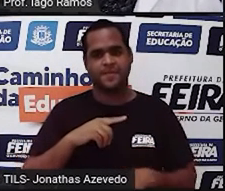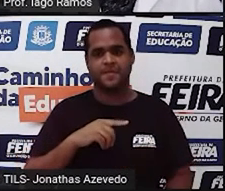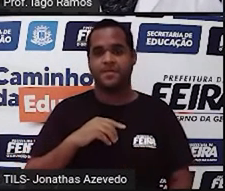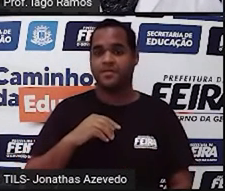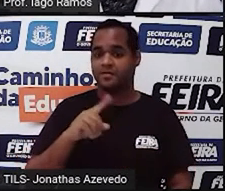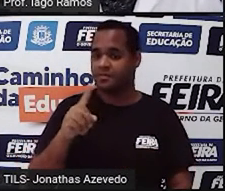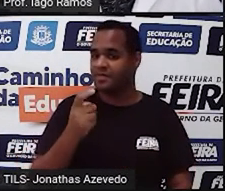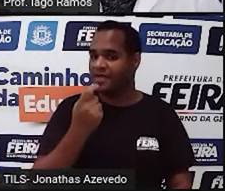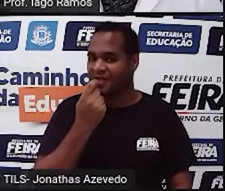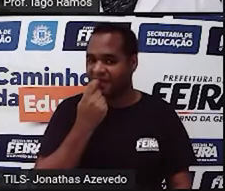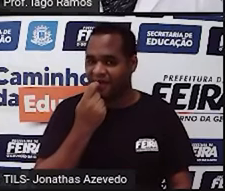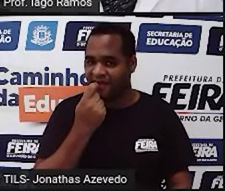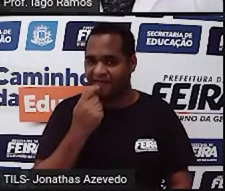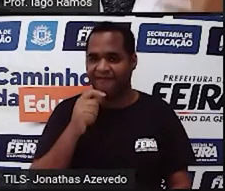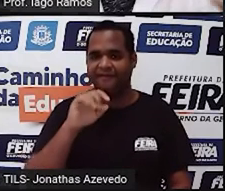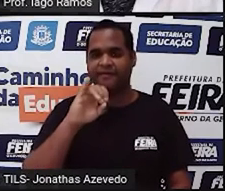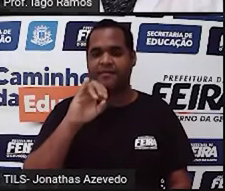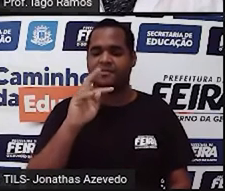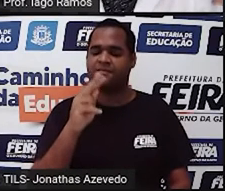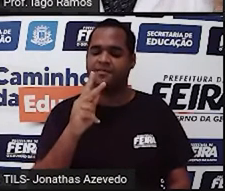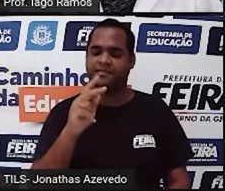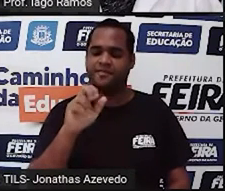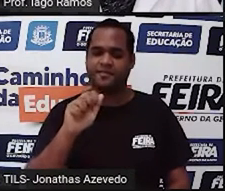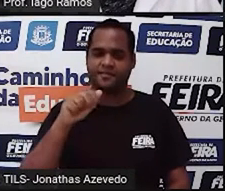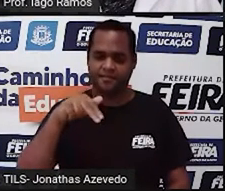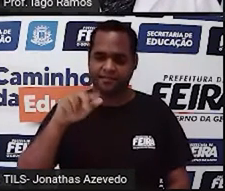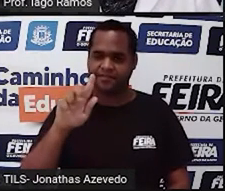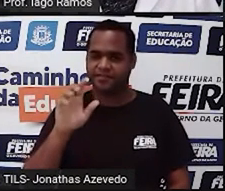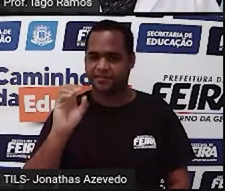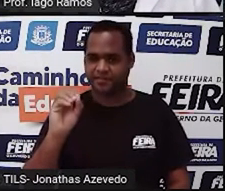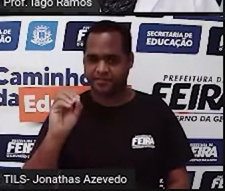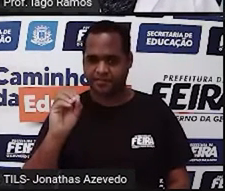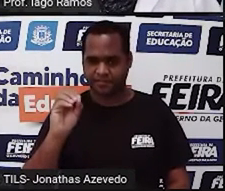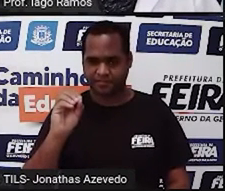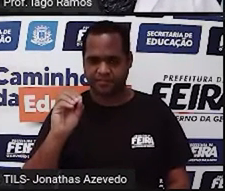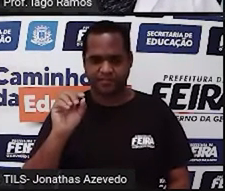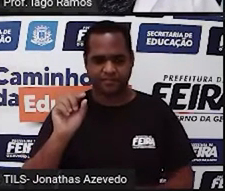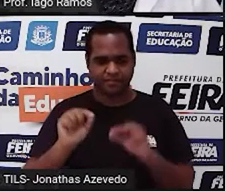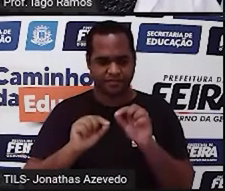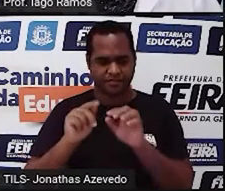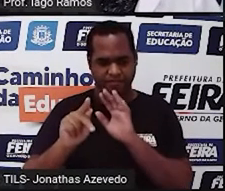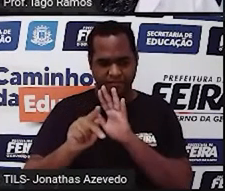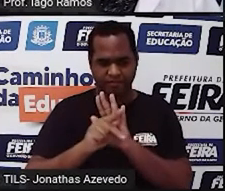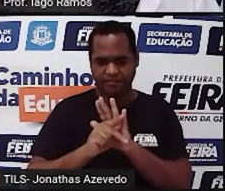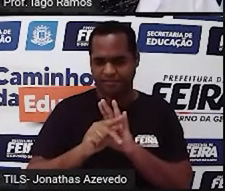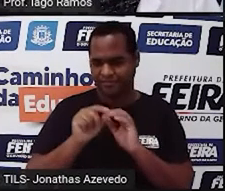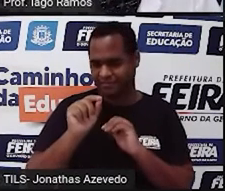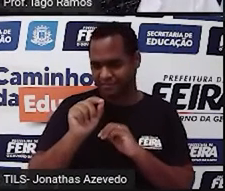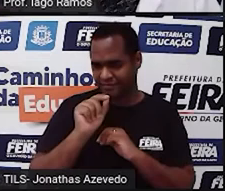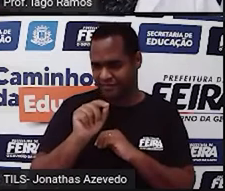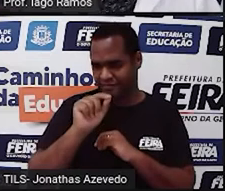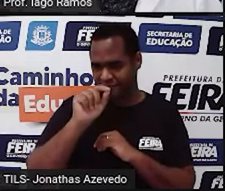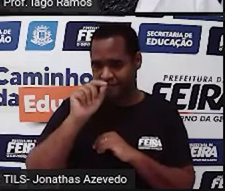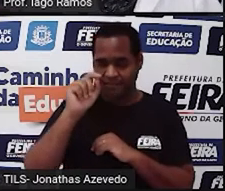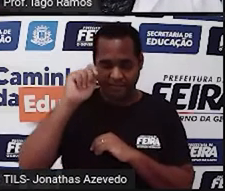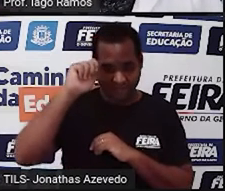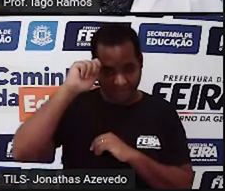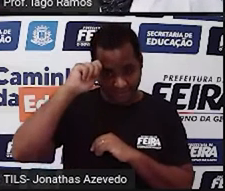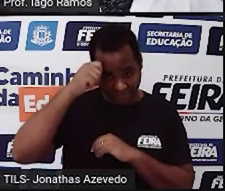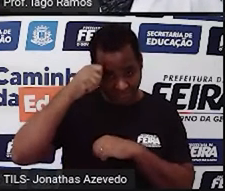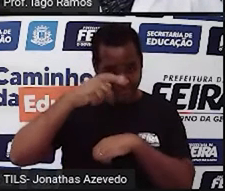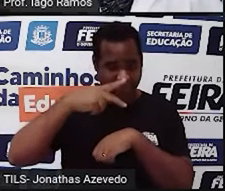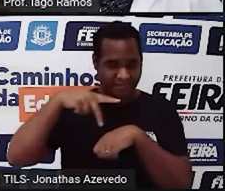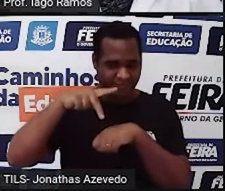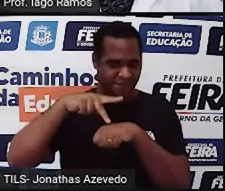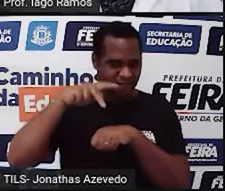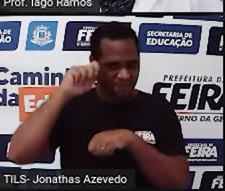né Eh também de uma civilização africana muito antiga tá